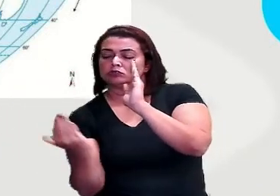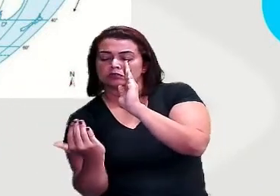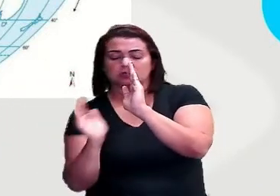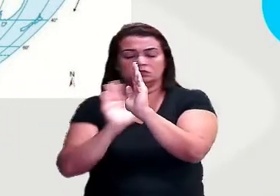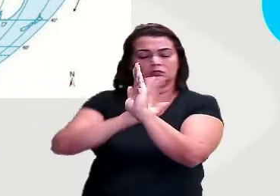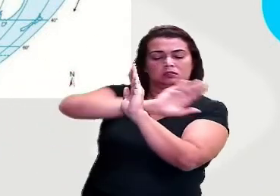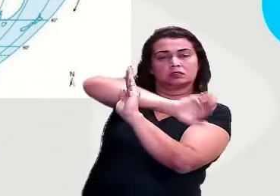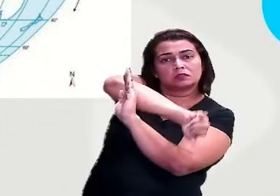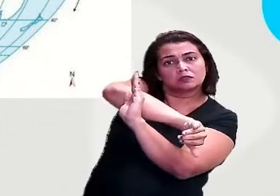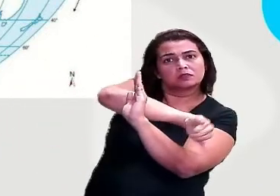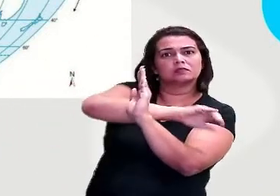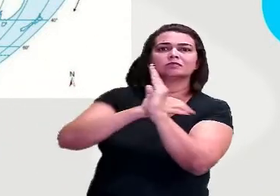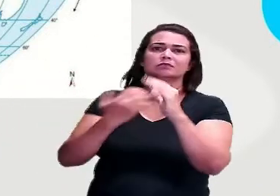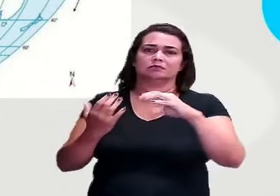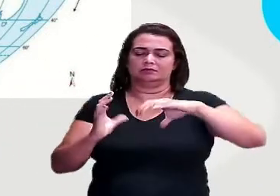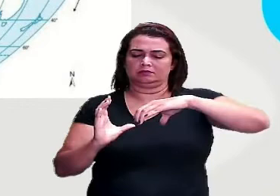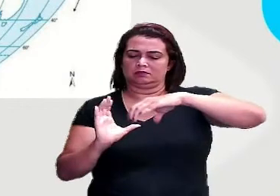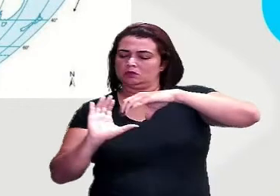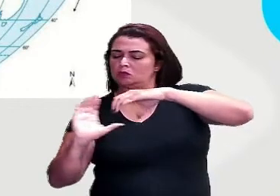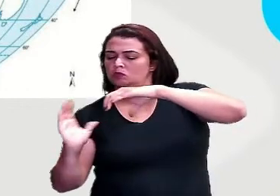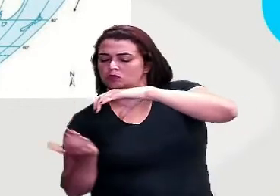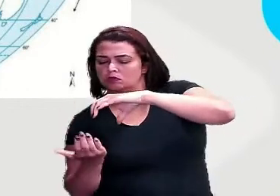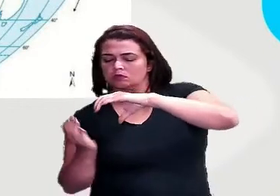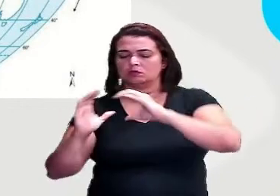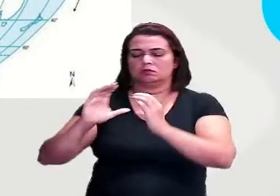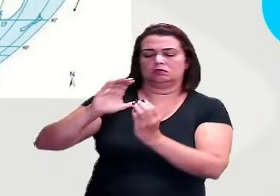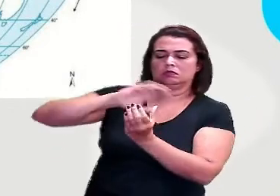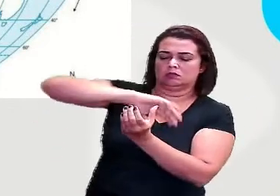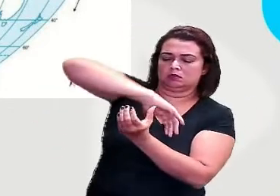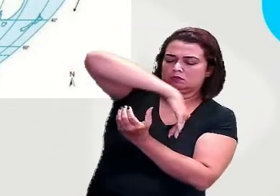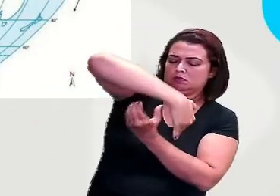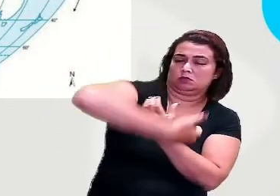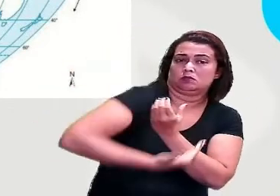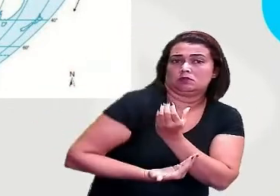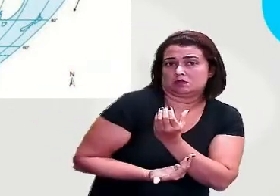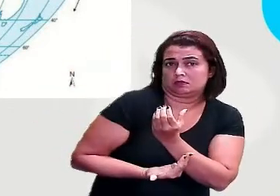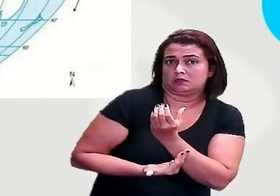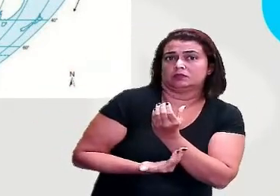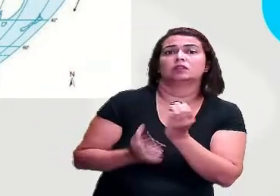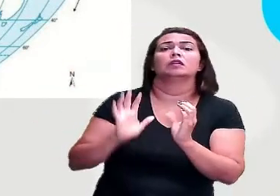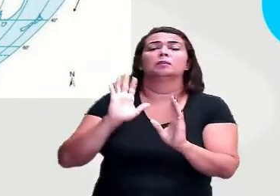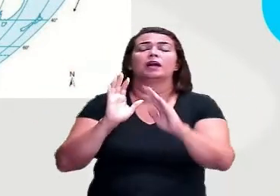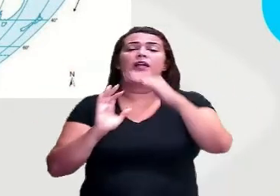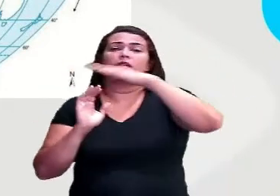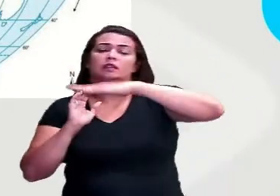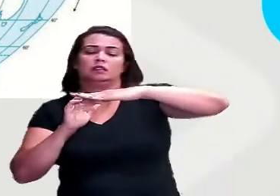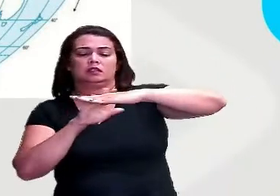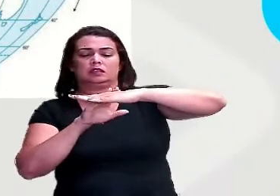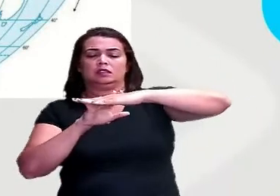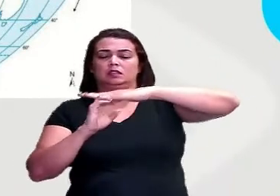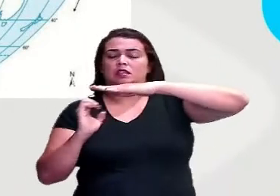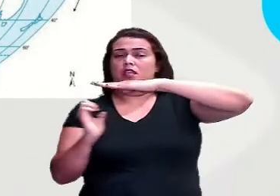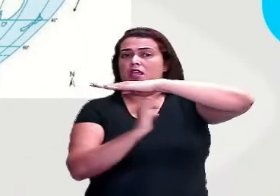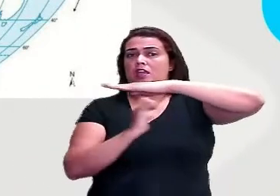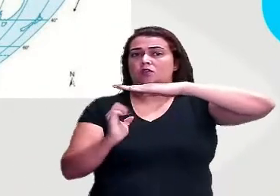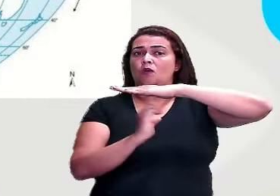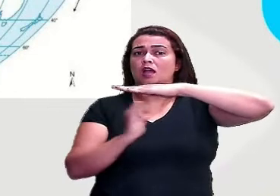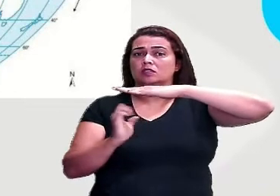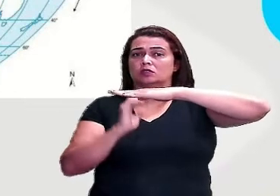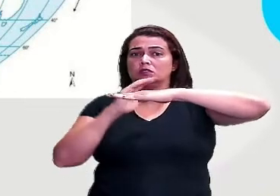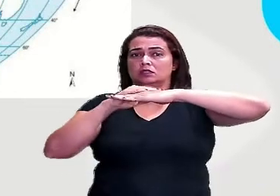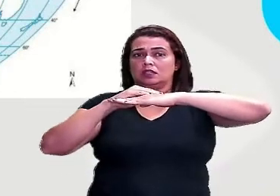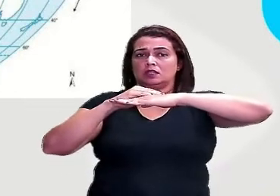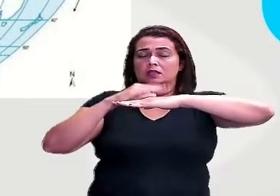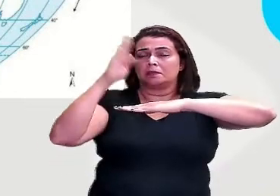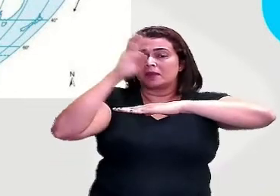hemisfério ocidental a oeste. E em relação à linha do Equador, nós temos uma pequena parte do Brasil que está localizada acima